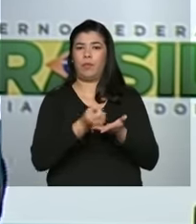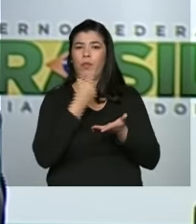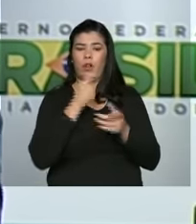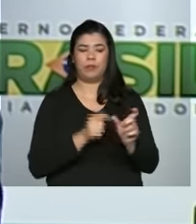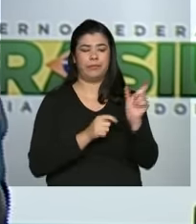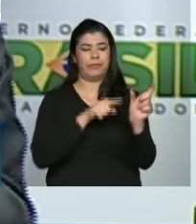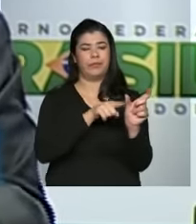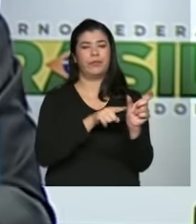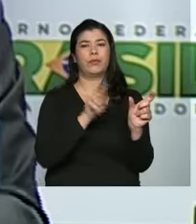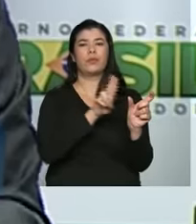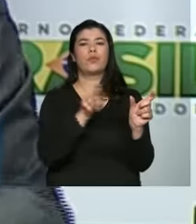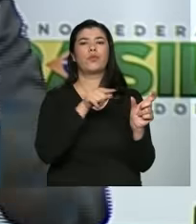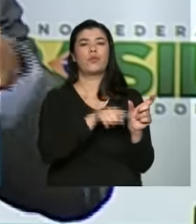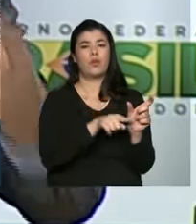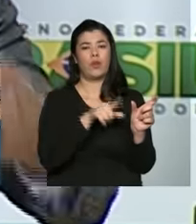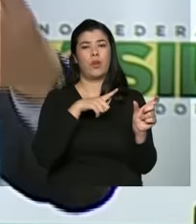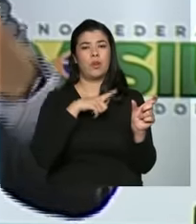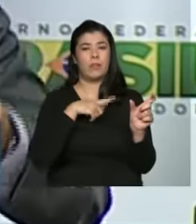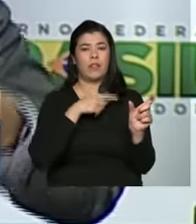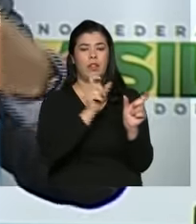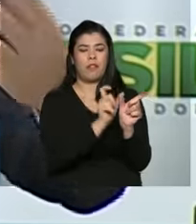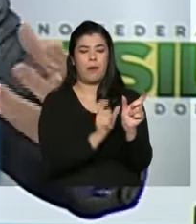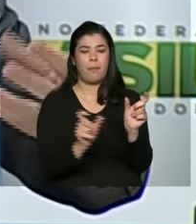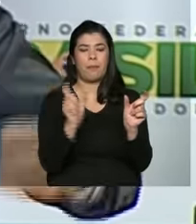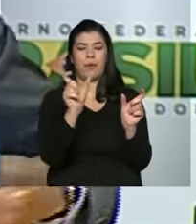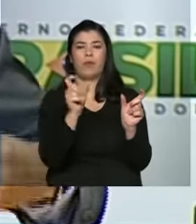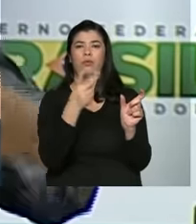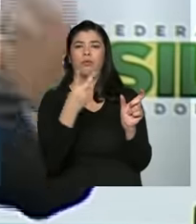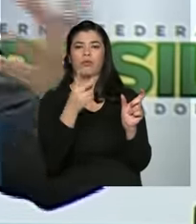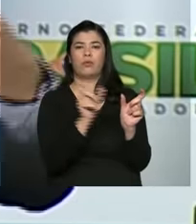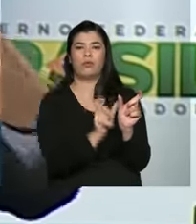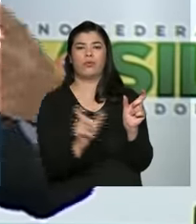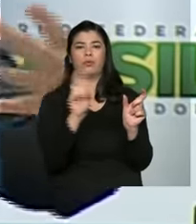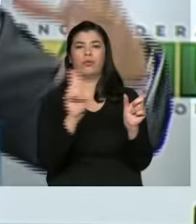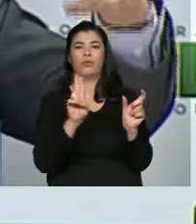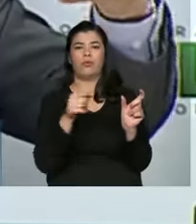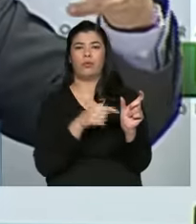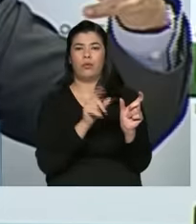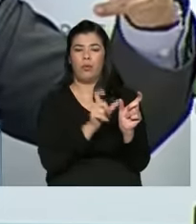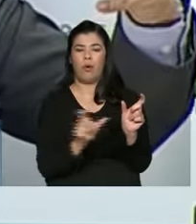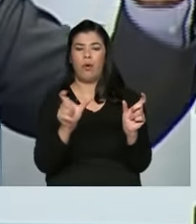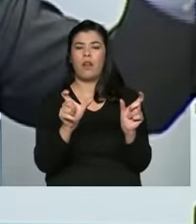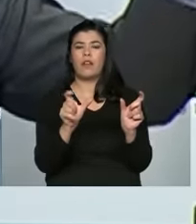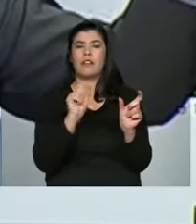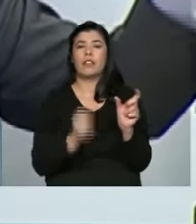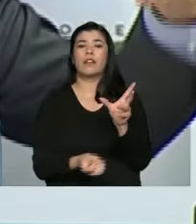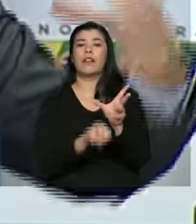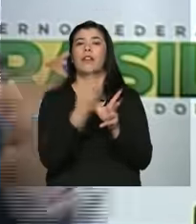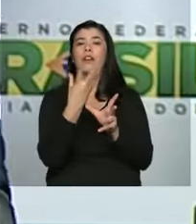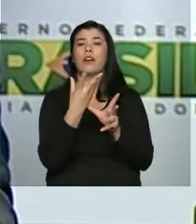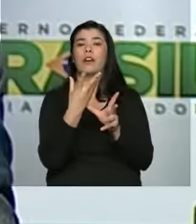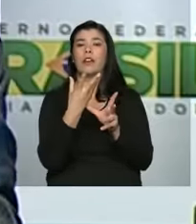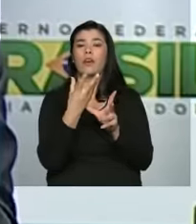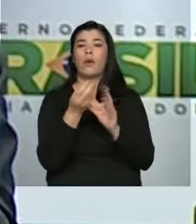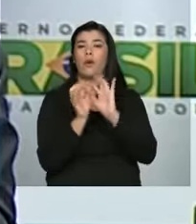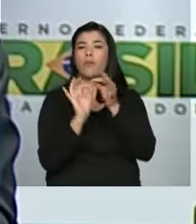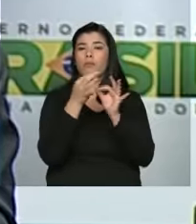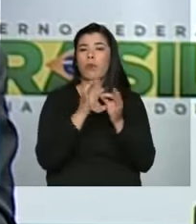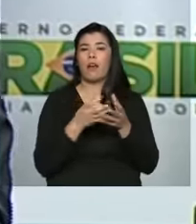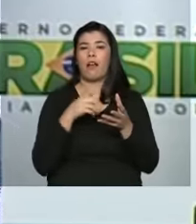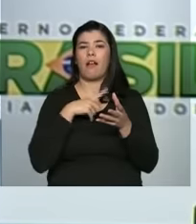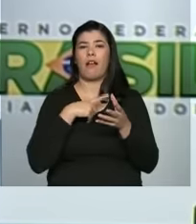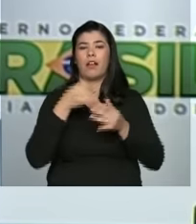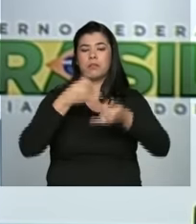há uma padronização Então pega os sais etc os componentes do medicamento a molécula e se criou se padronizou internacionalmente uma